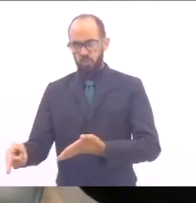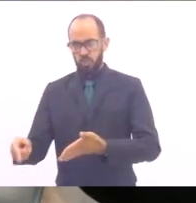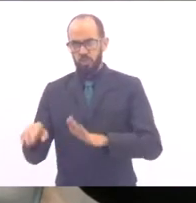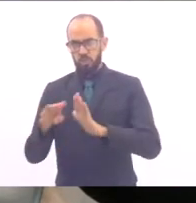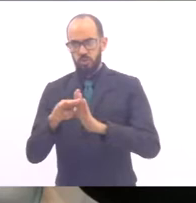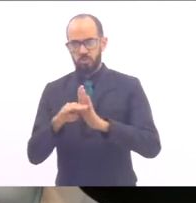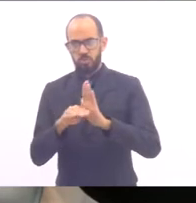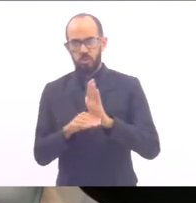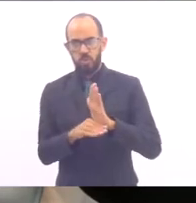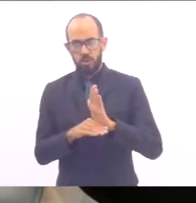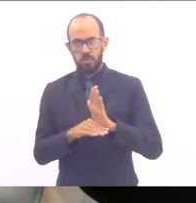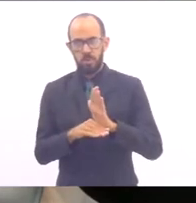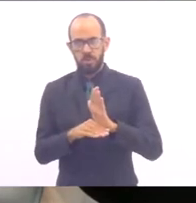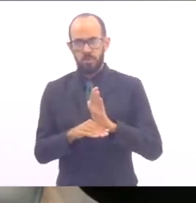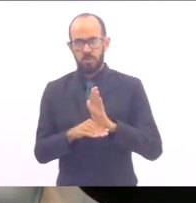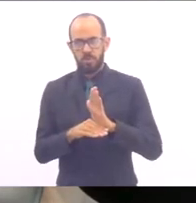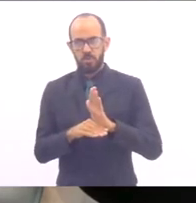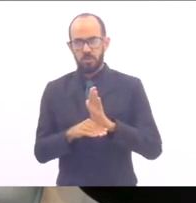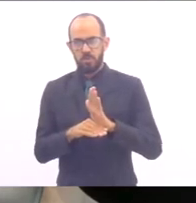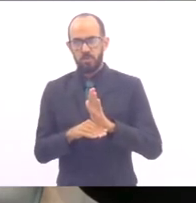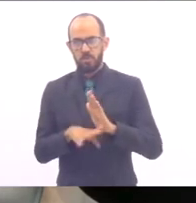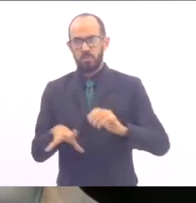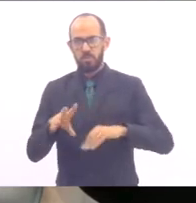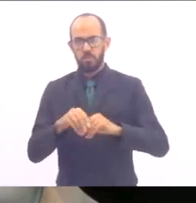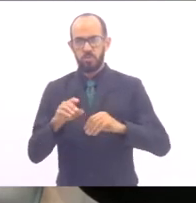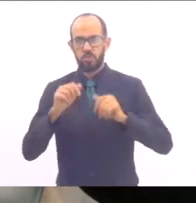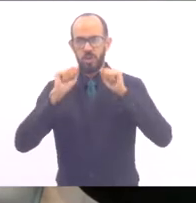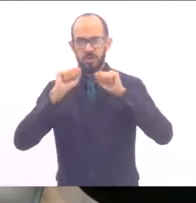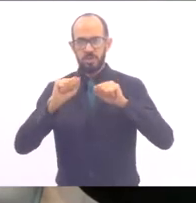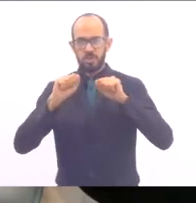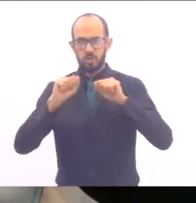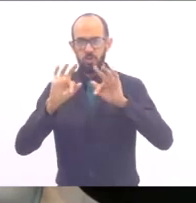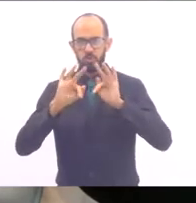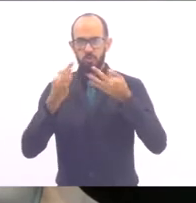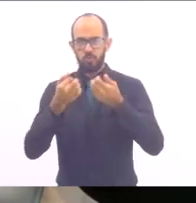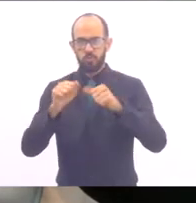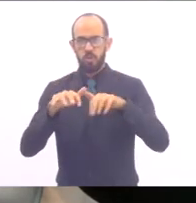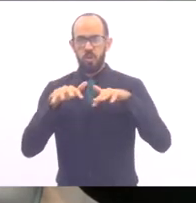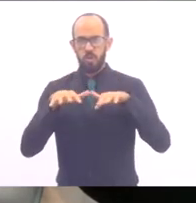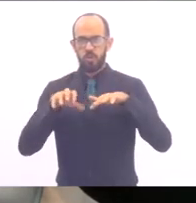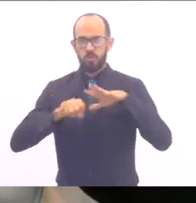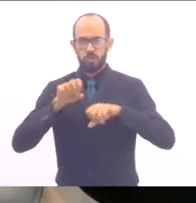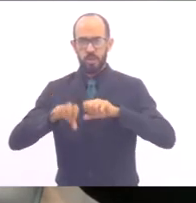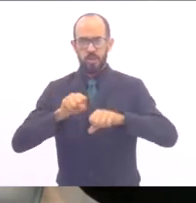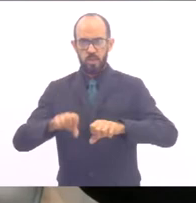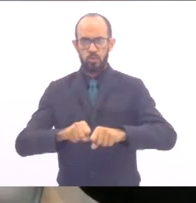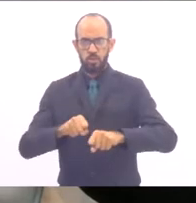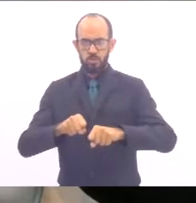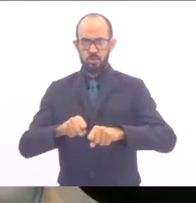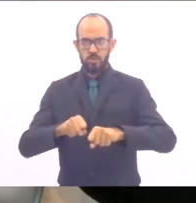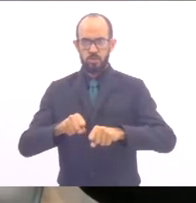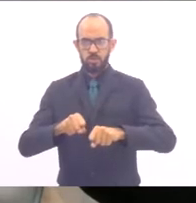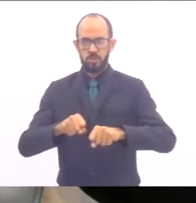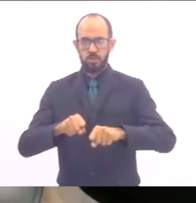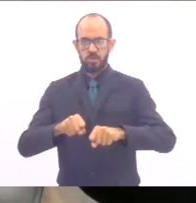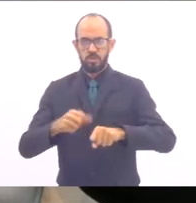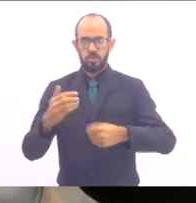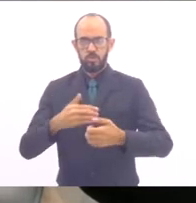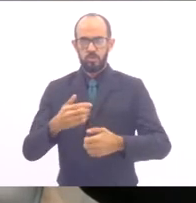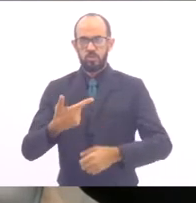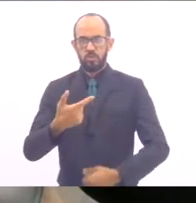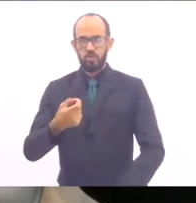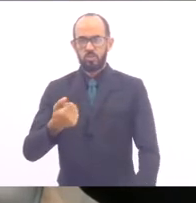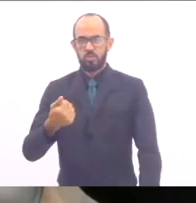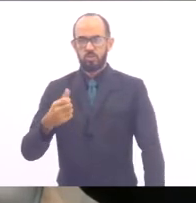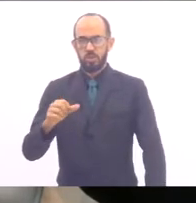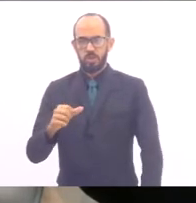programa. Né? Só complementando, eu sou assessor técnico do Fórum Municipal dos Catadores, e desde 2016 a gente